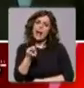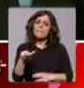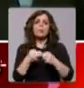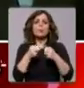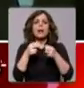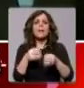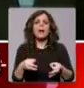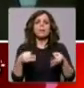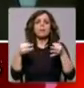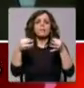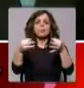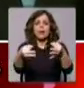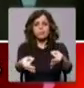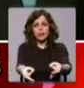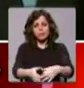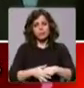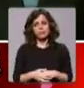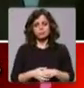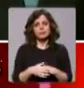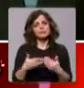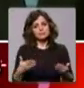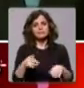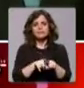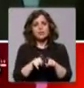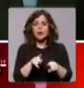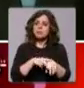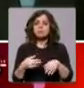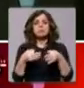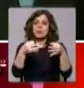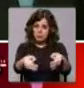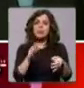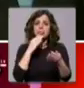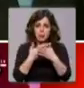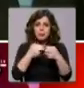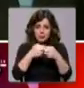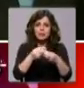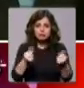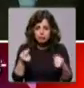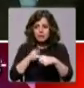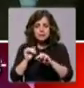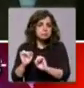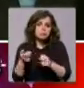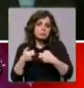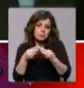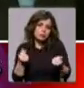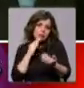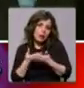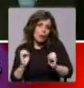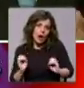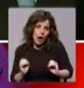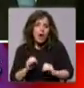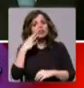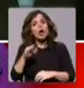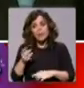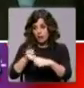bom português, empurrar um pouco com a barriga para a frente, só que isto não vai resolver o problema da Grécia. A Grécia normalmente tem dinheiro para